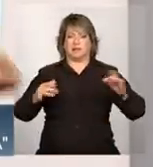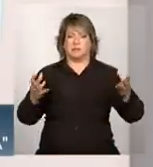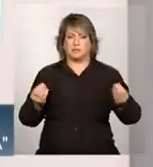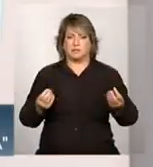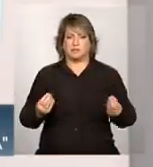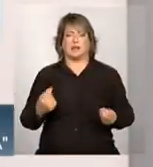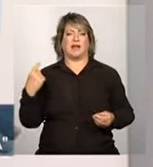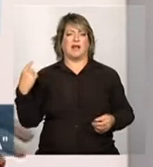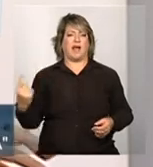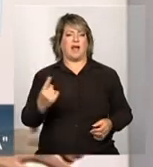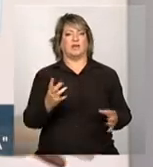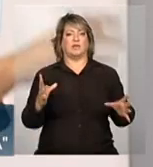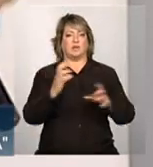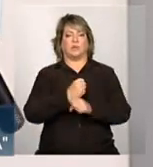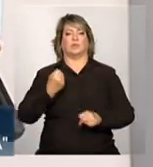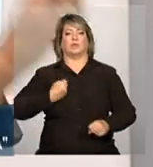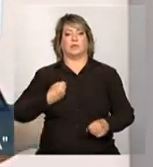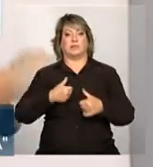cada número que está aí.